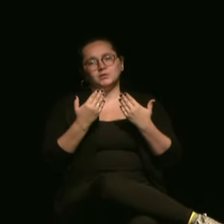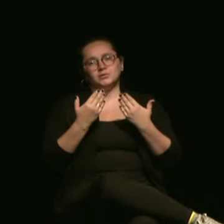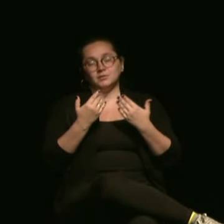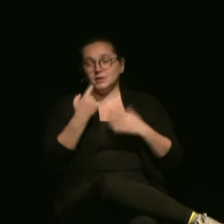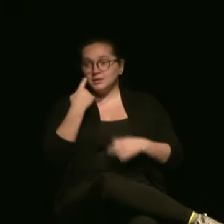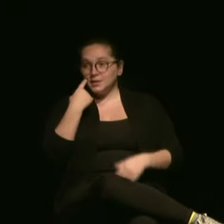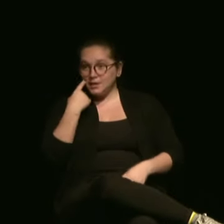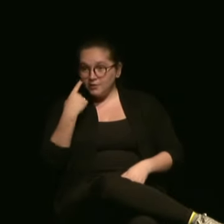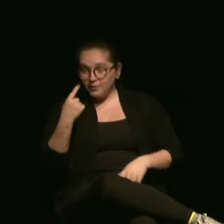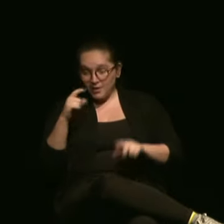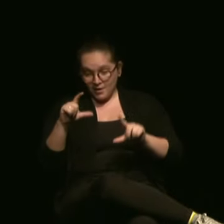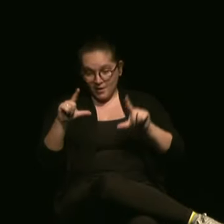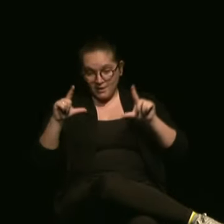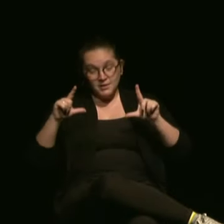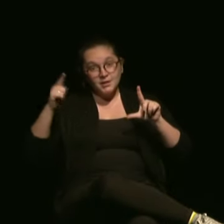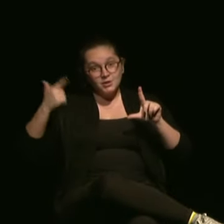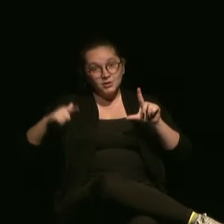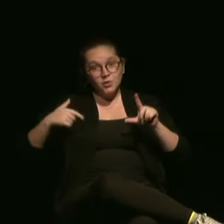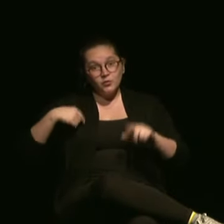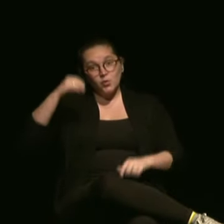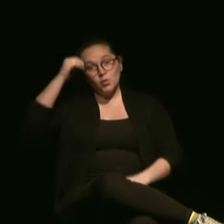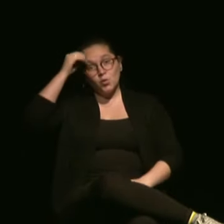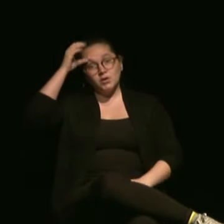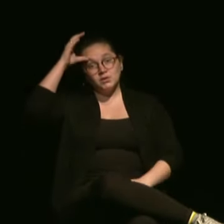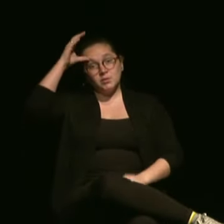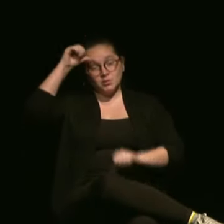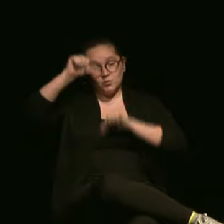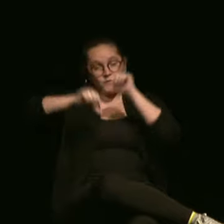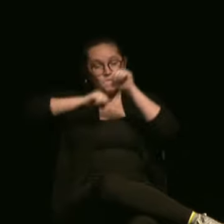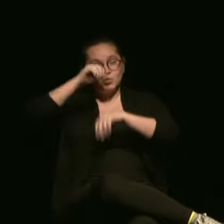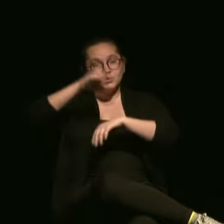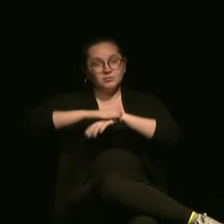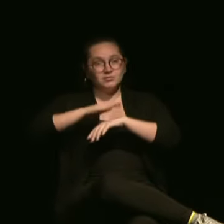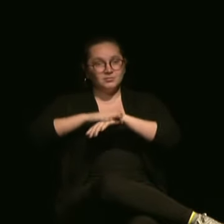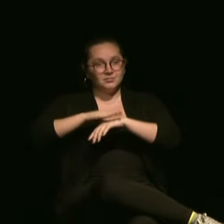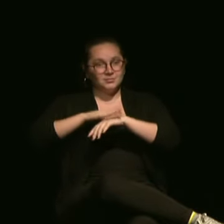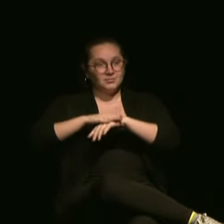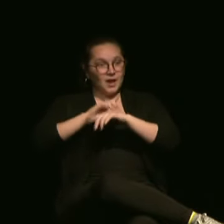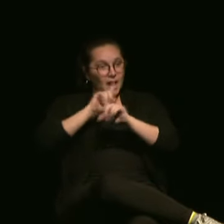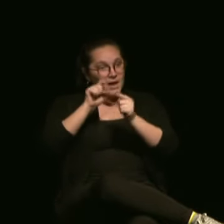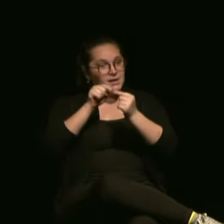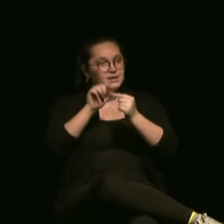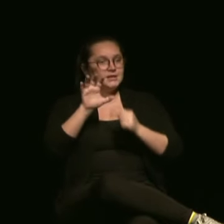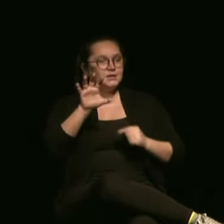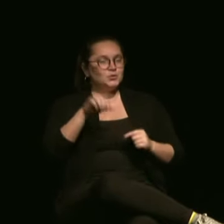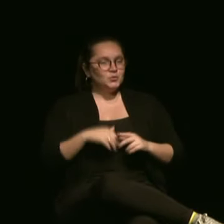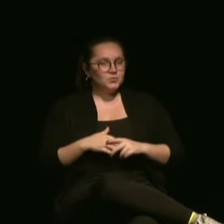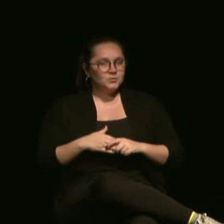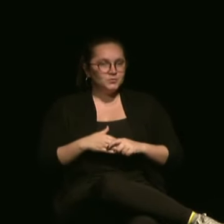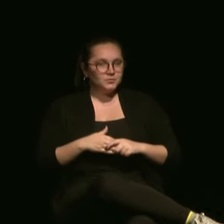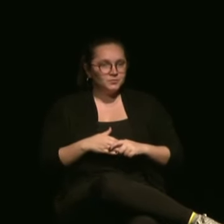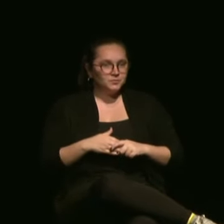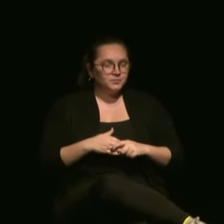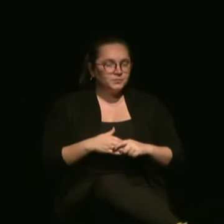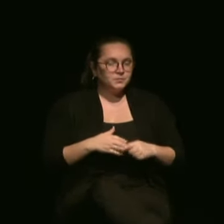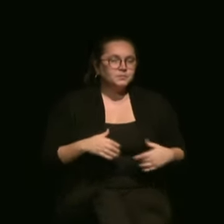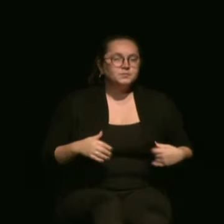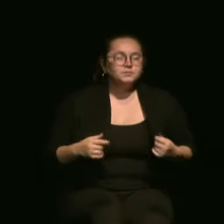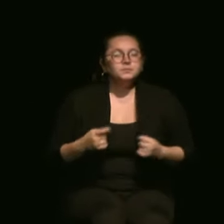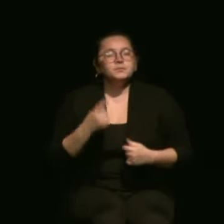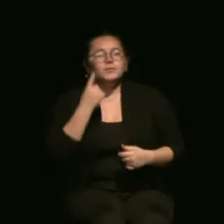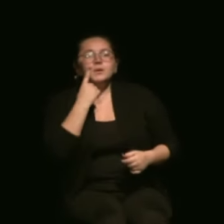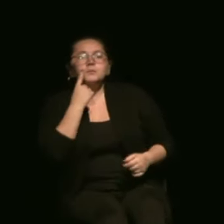cena, o conhecimento do barbeiro se torna carne. É esse o sentido. Na primeira